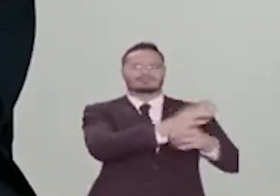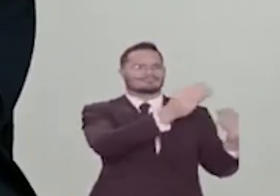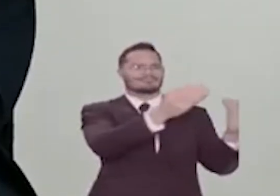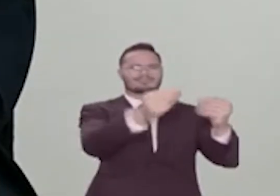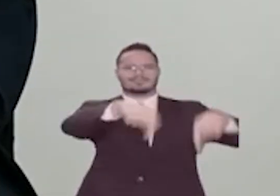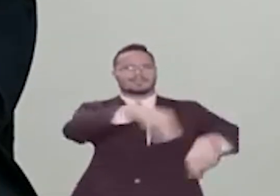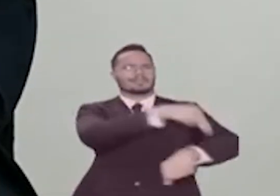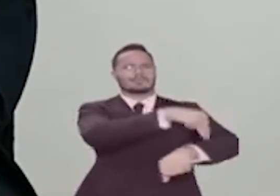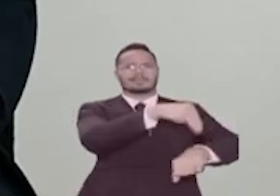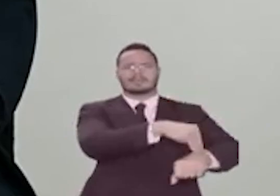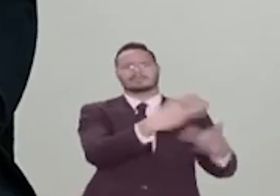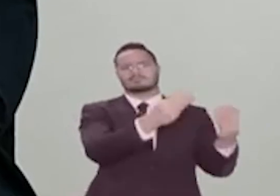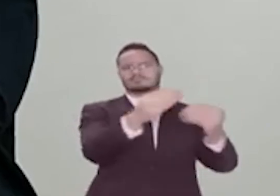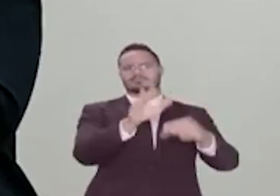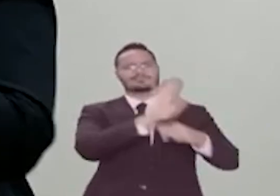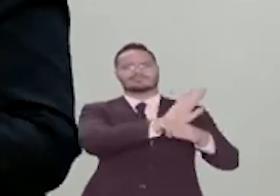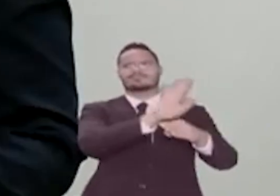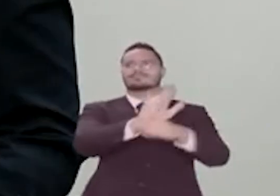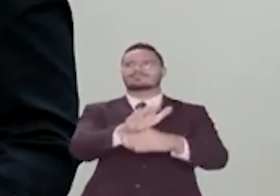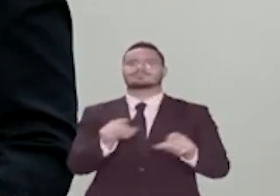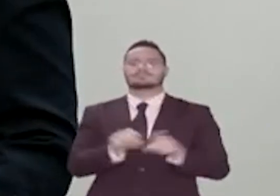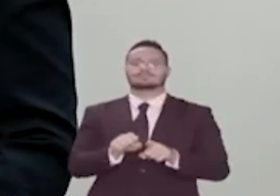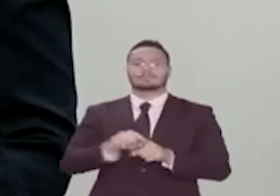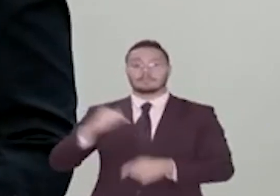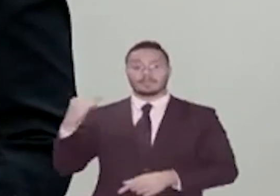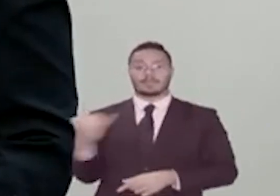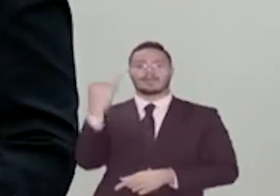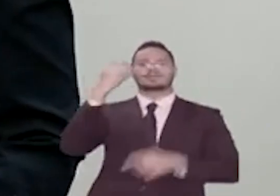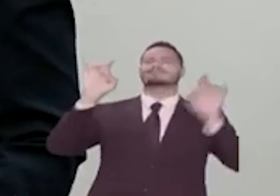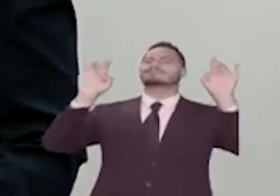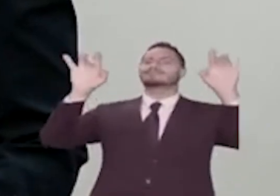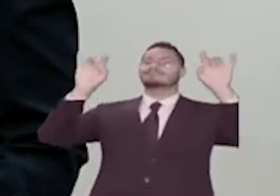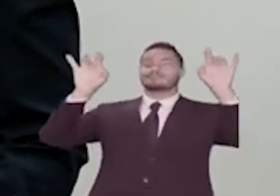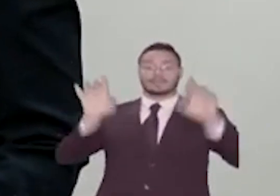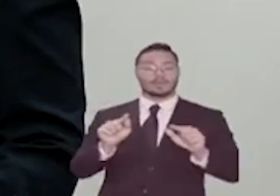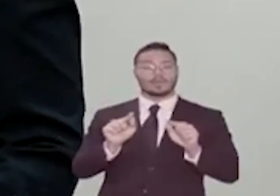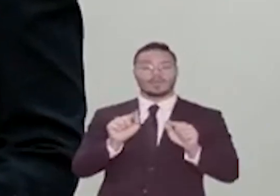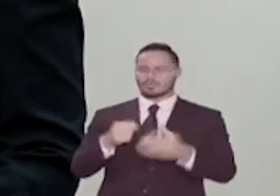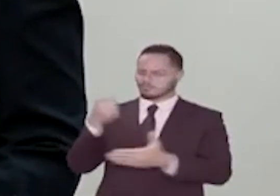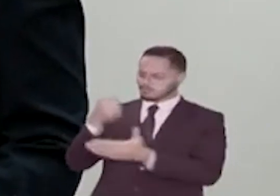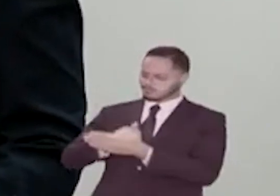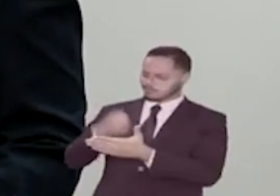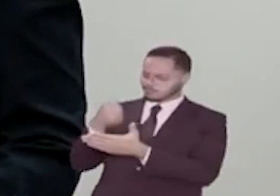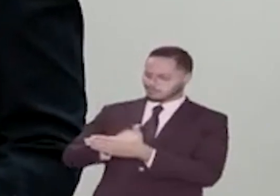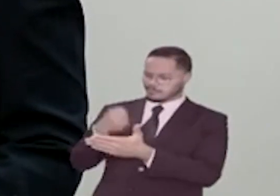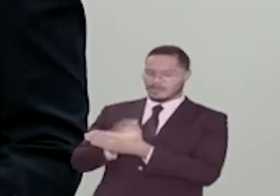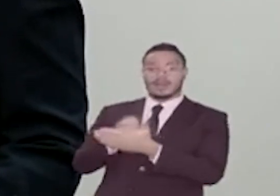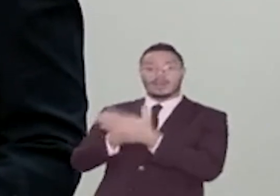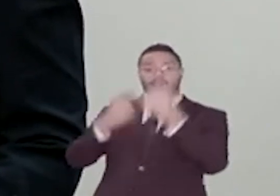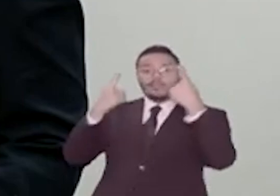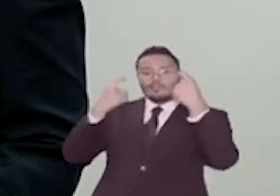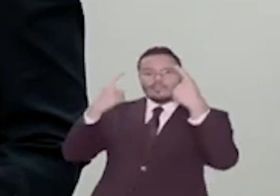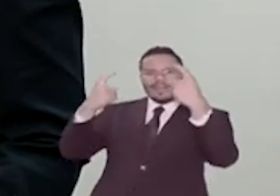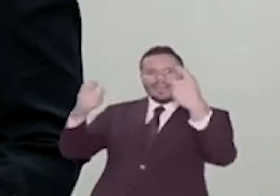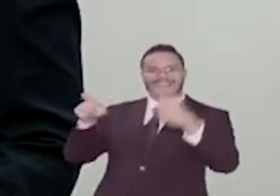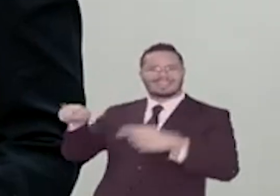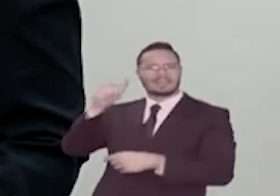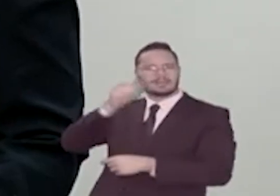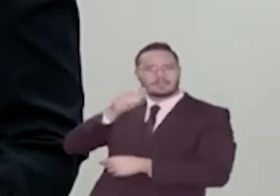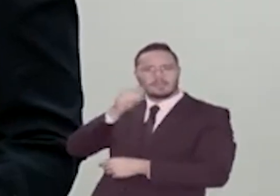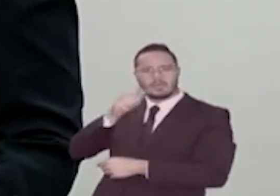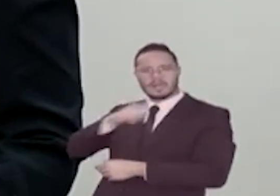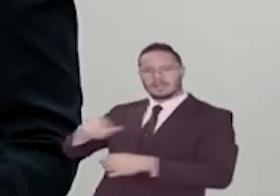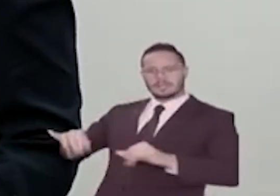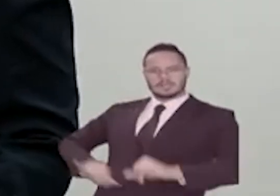é importante a gente destacar que, junto ao combate à violência contra a mulher, deve vir também a autonomia para que essas mulheres